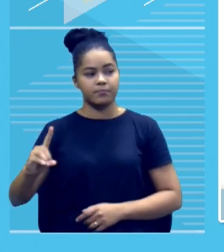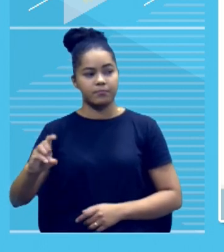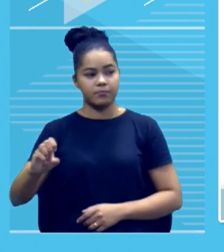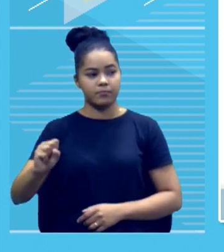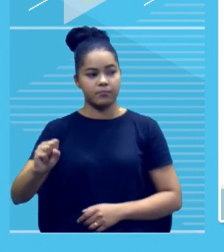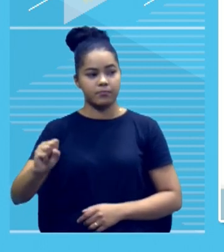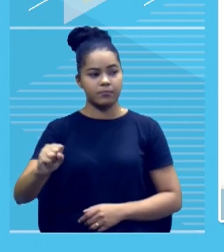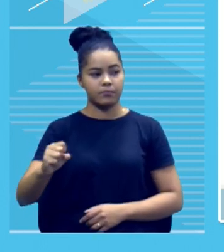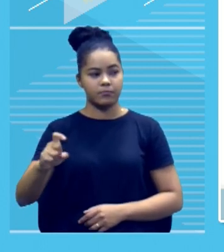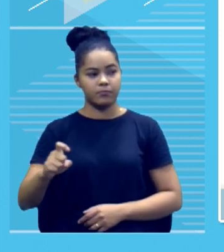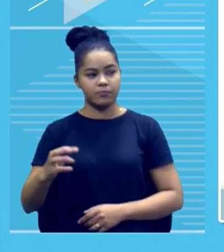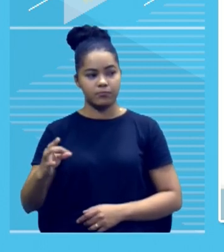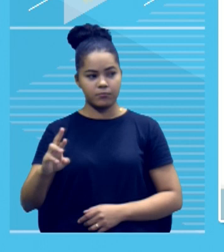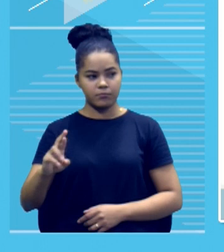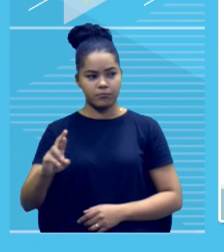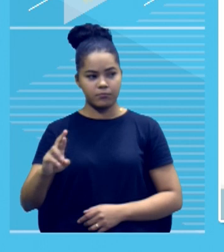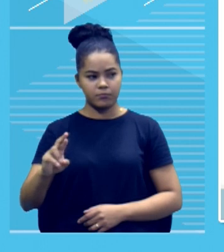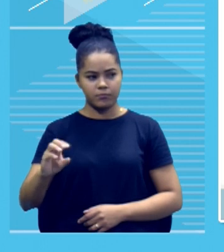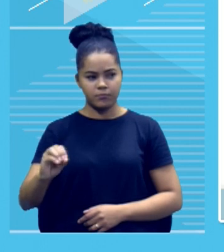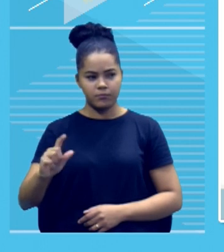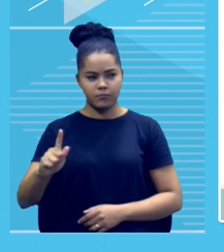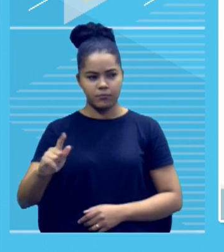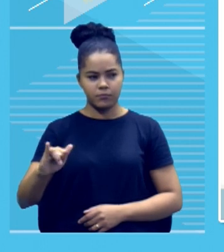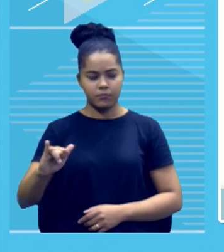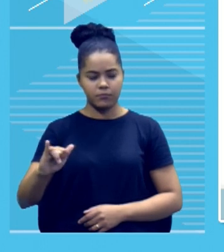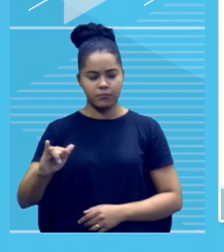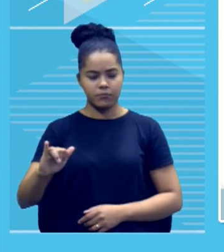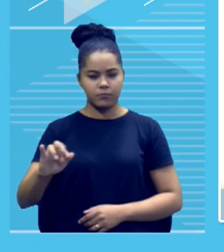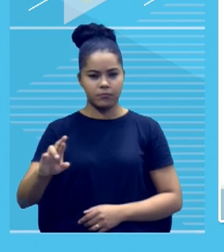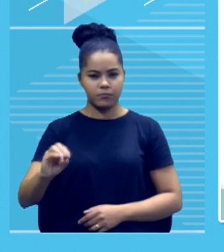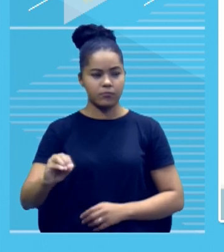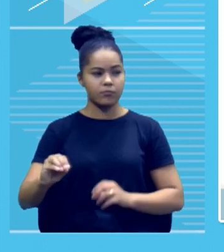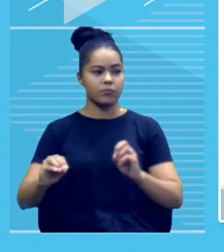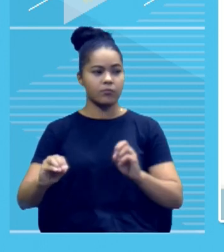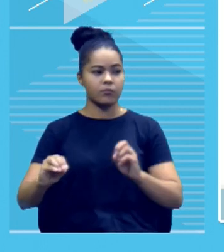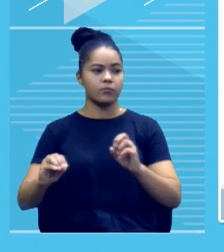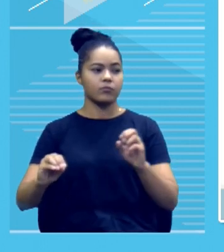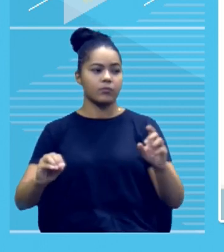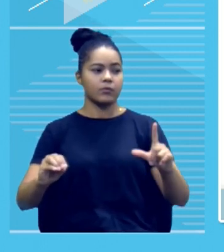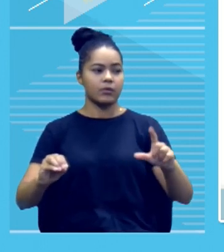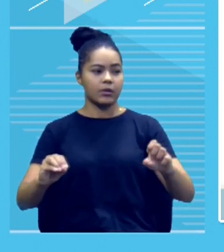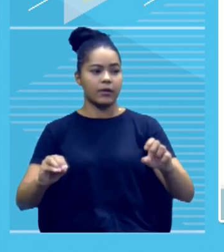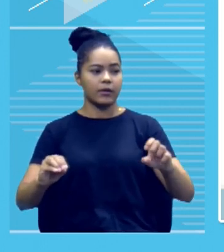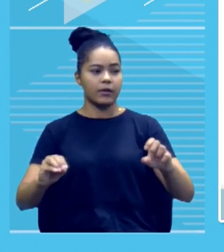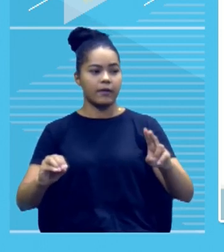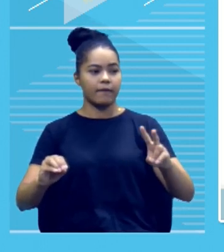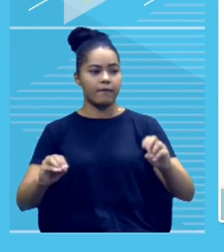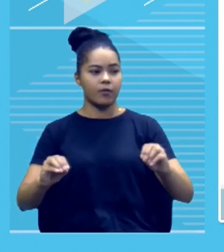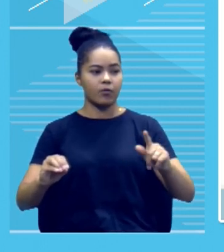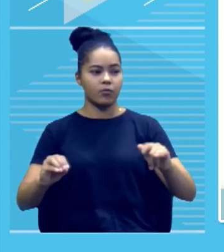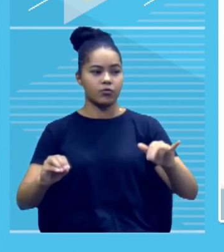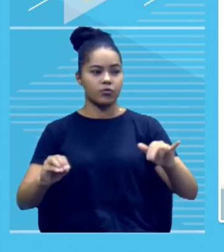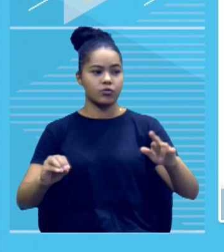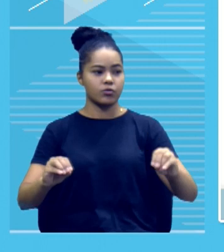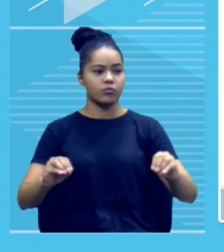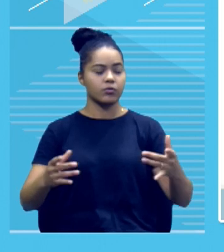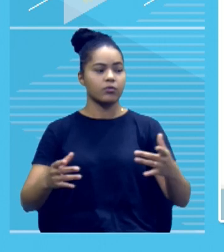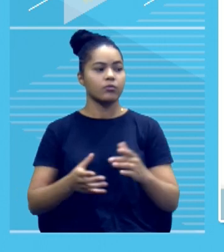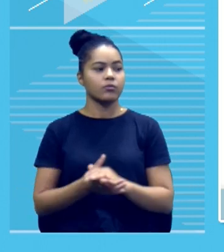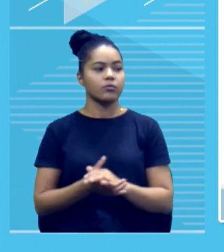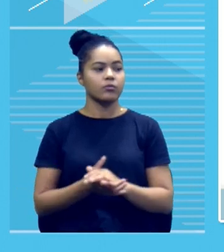levógero, que correspondem uma imagem da outra, são chamadas de antípodas óticas